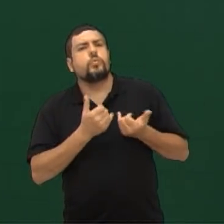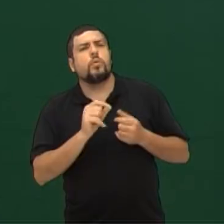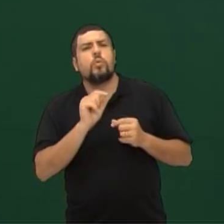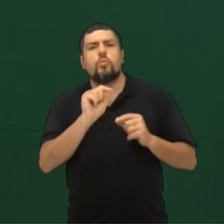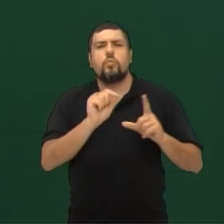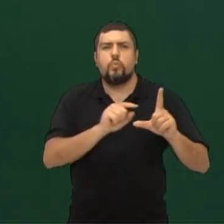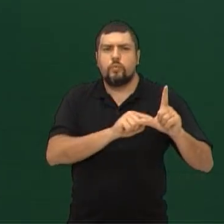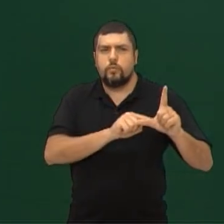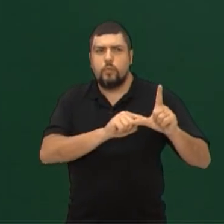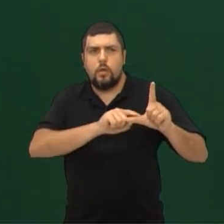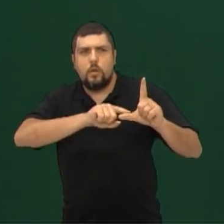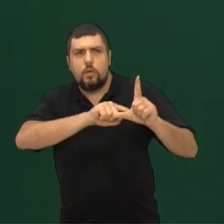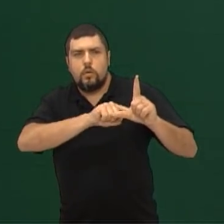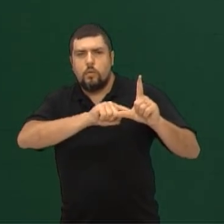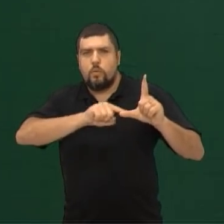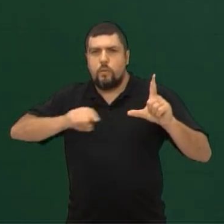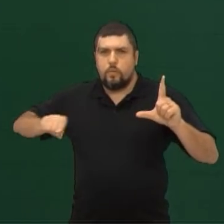nota